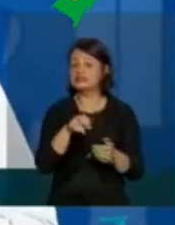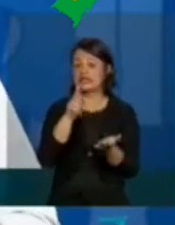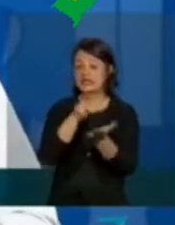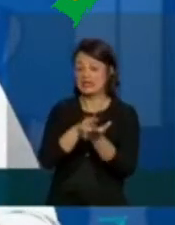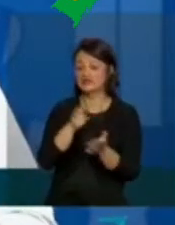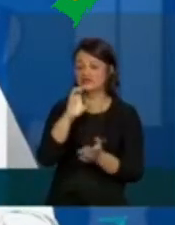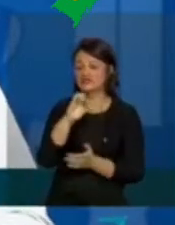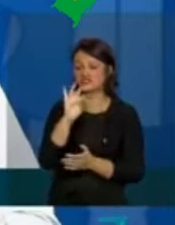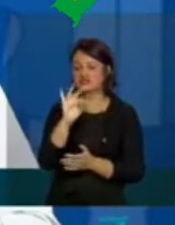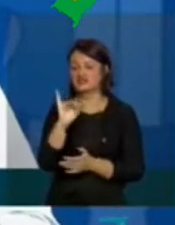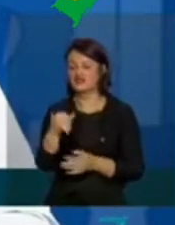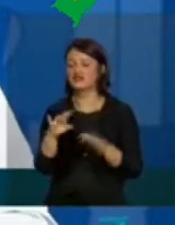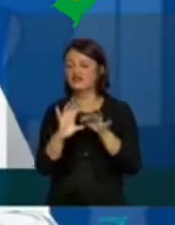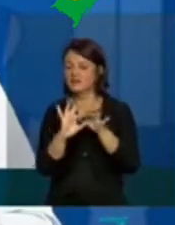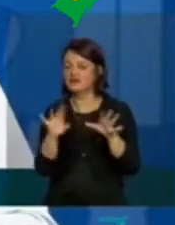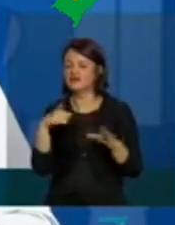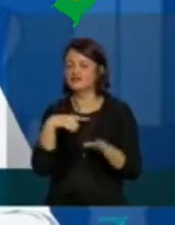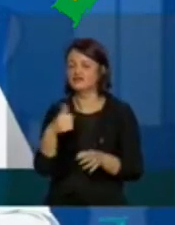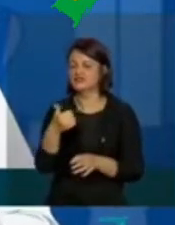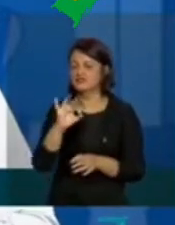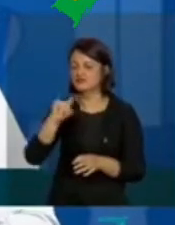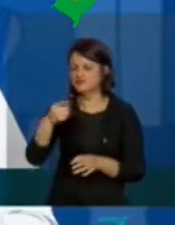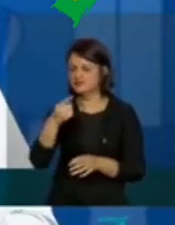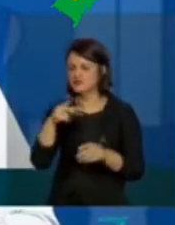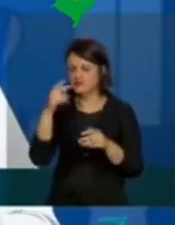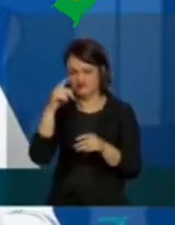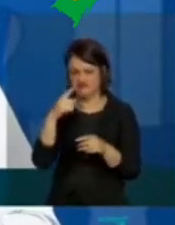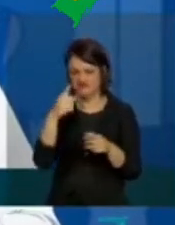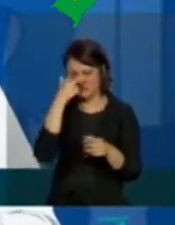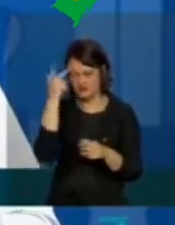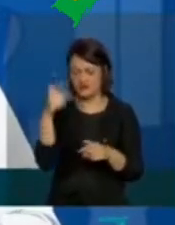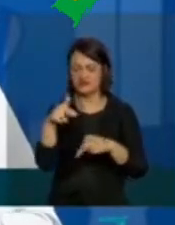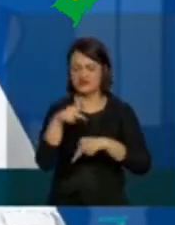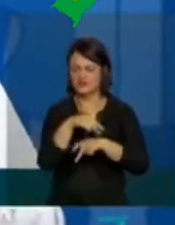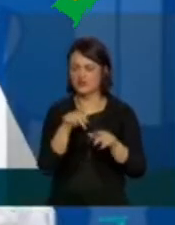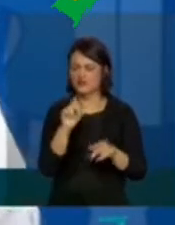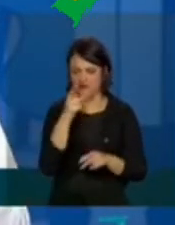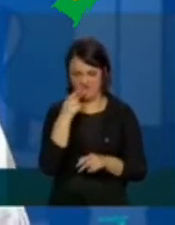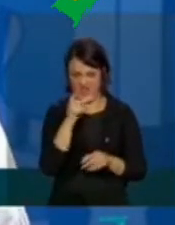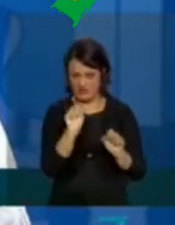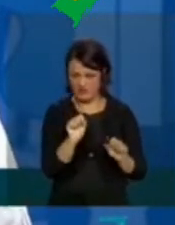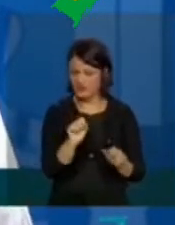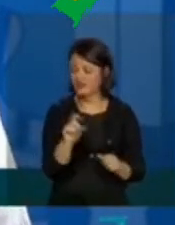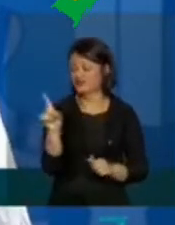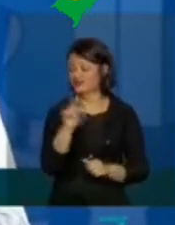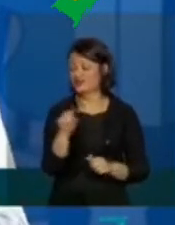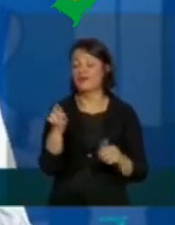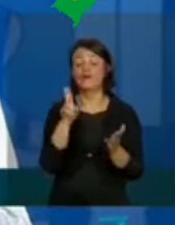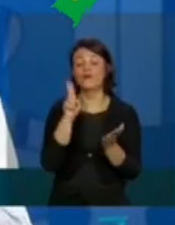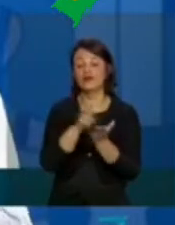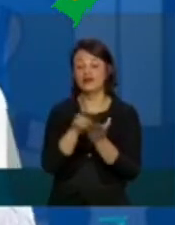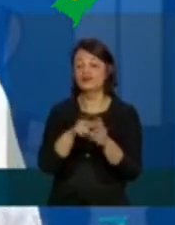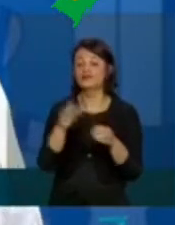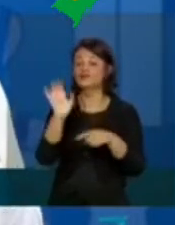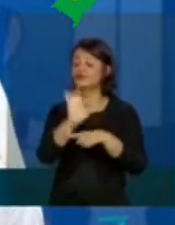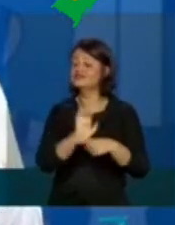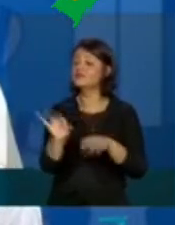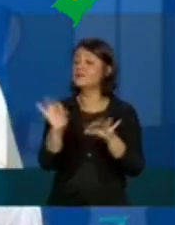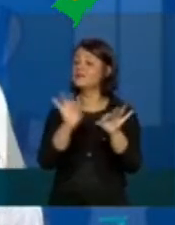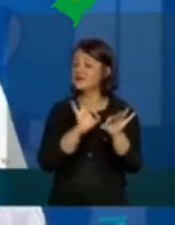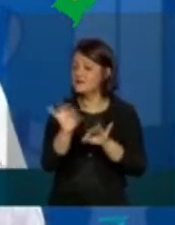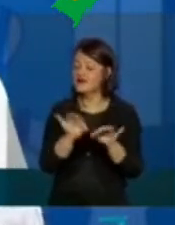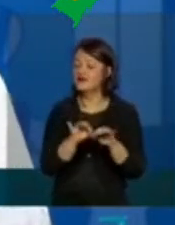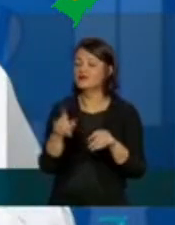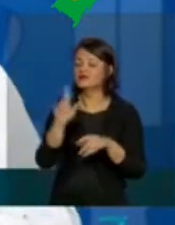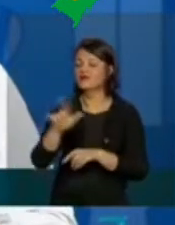de CTI aqui nessa cidade de 10 mil habitantes, de 15 mil. Não, é o leito que o Estado preparou dentro